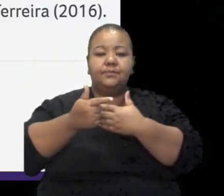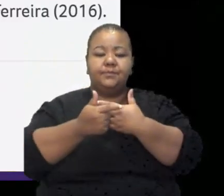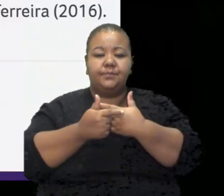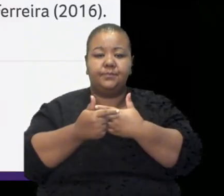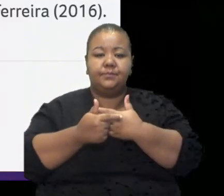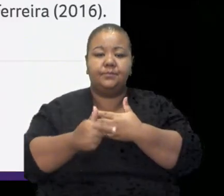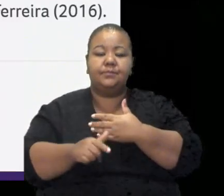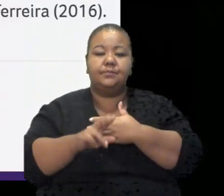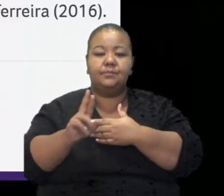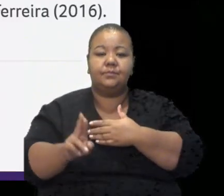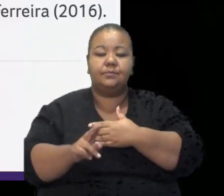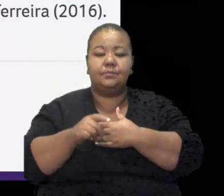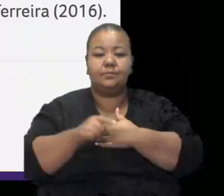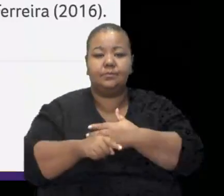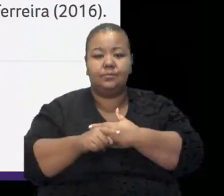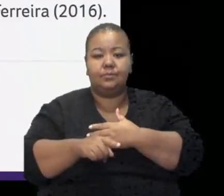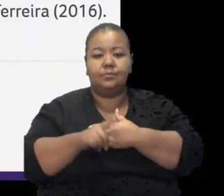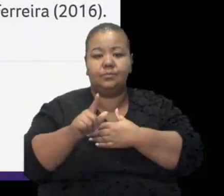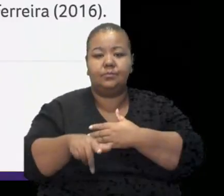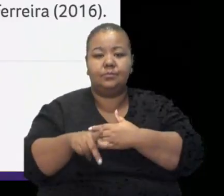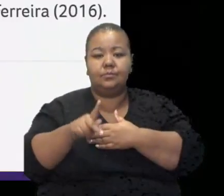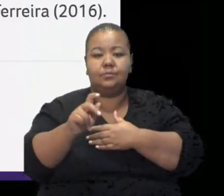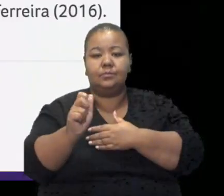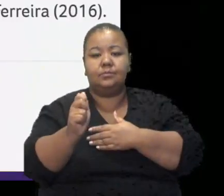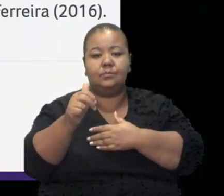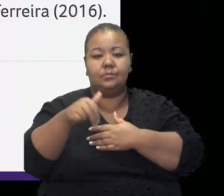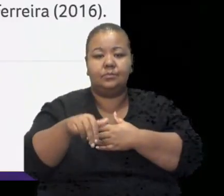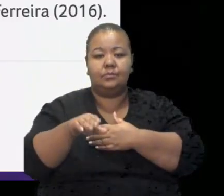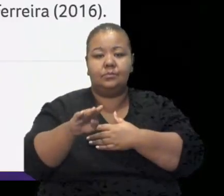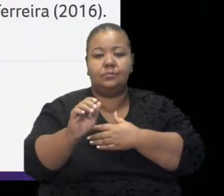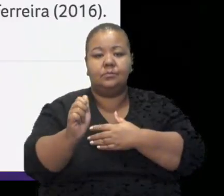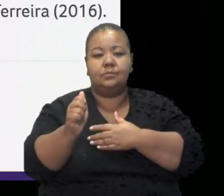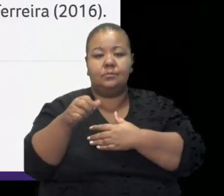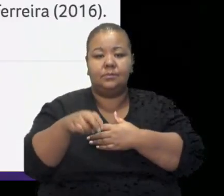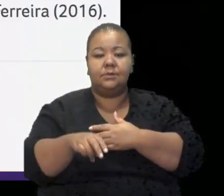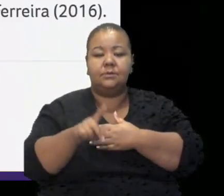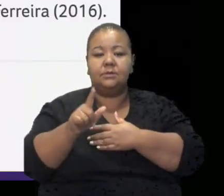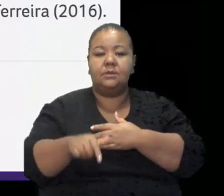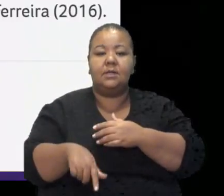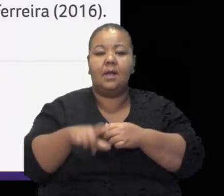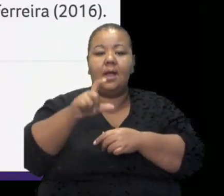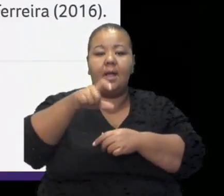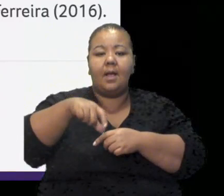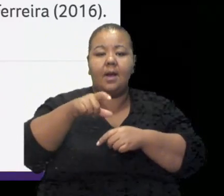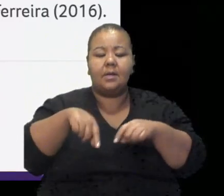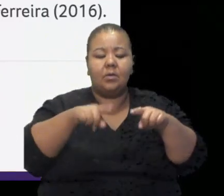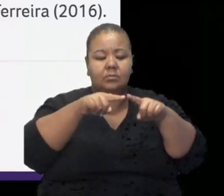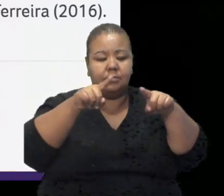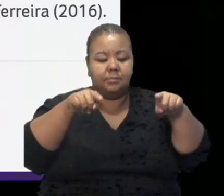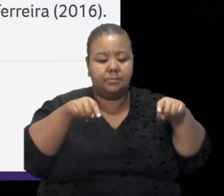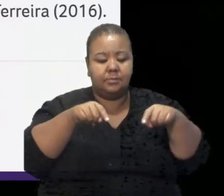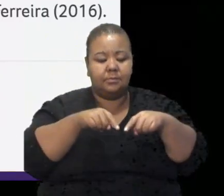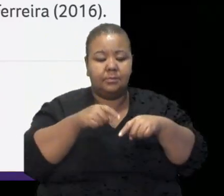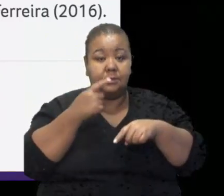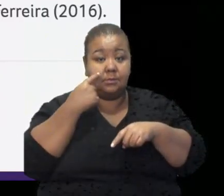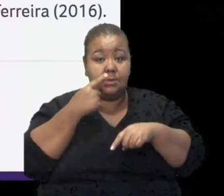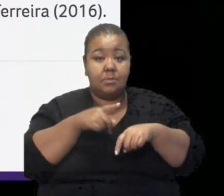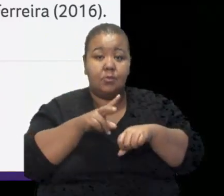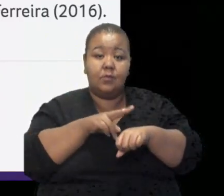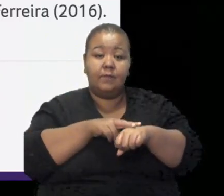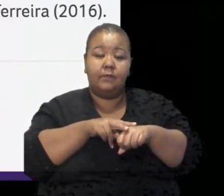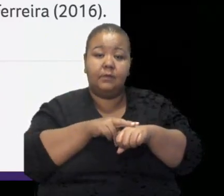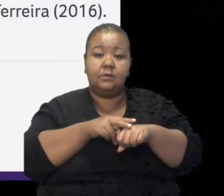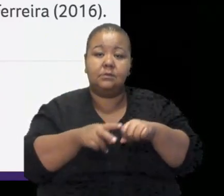funções para trabalhar com o Kanban. E aí Kanban são cartões, né, que eu vou analisando. Então olha aqui, o cartão